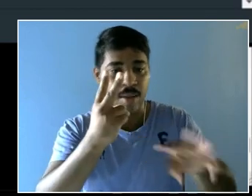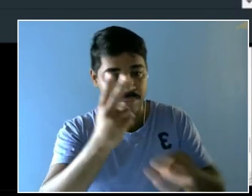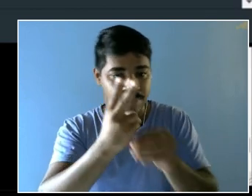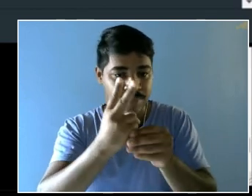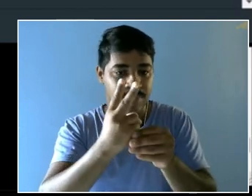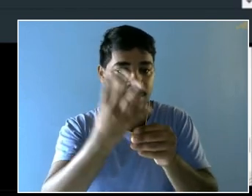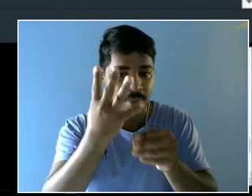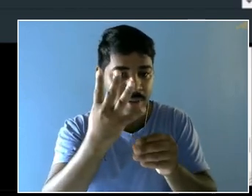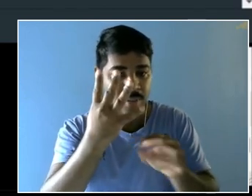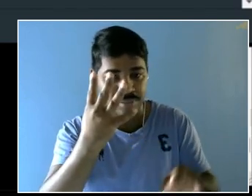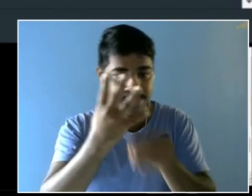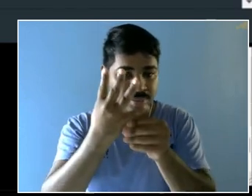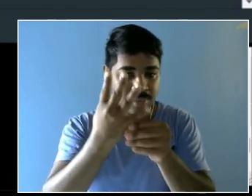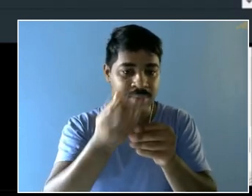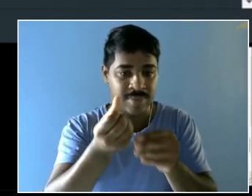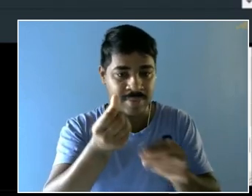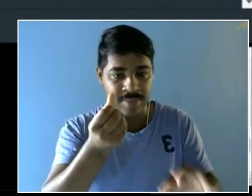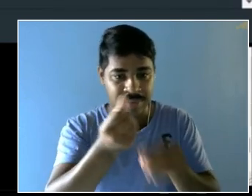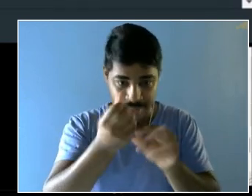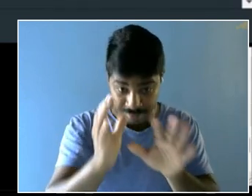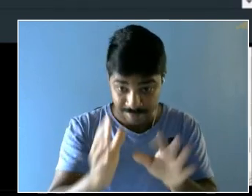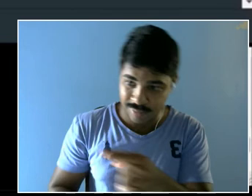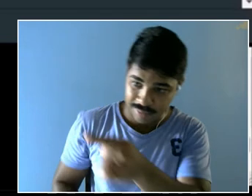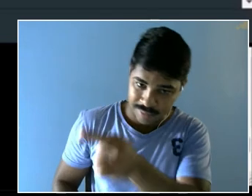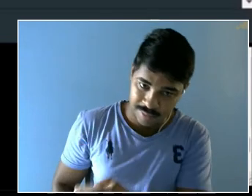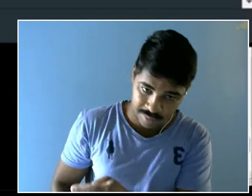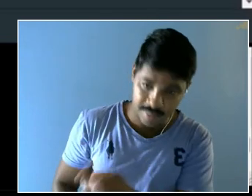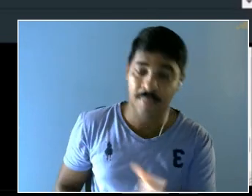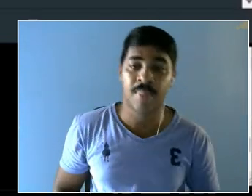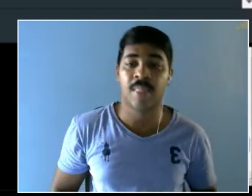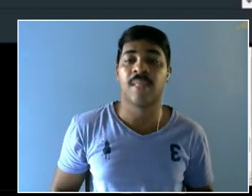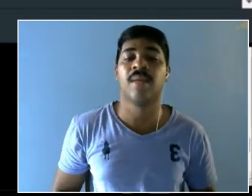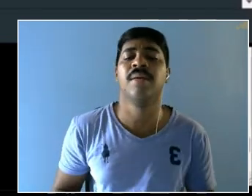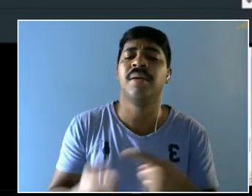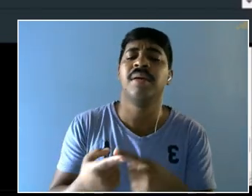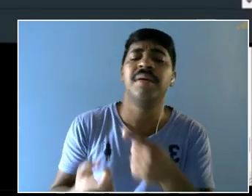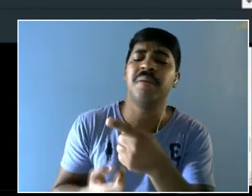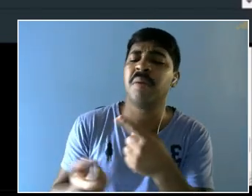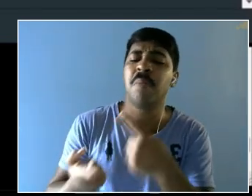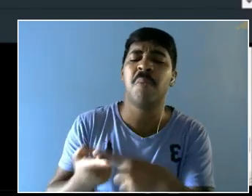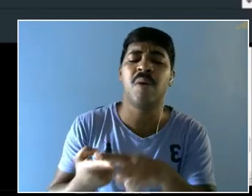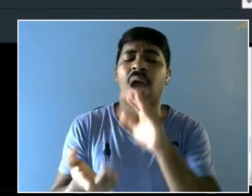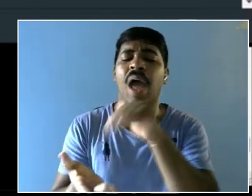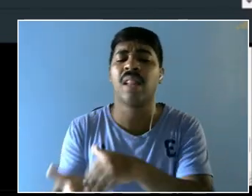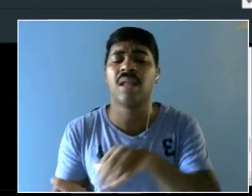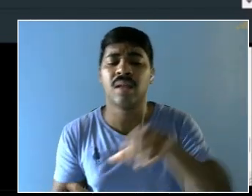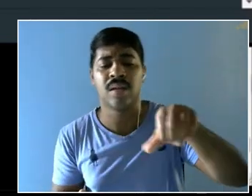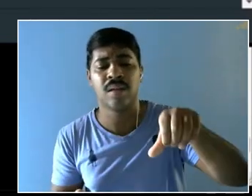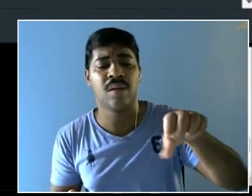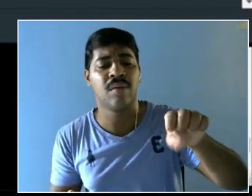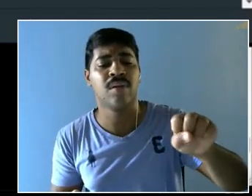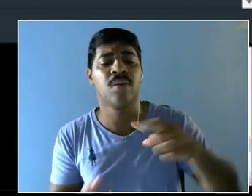ó, começou em 0. 0 é menor do que 100? 0 é menor do que 100. Então ele entra aqui dentro. E foi indo até